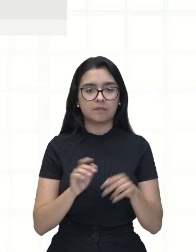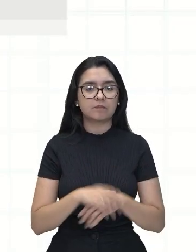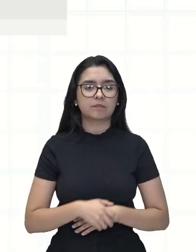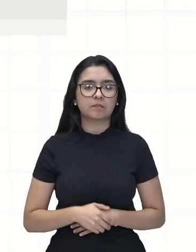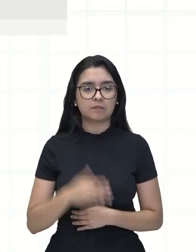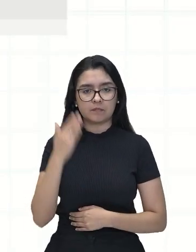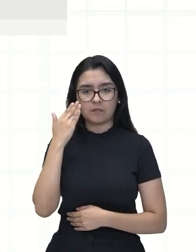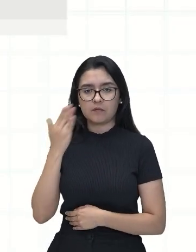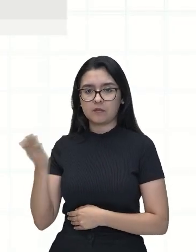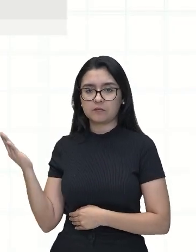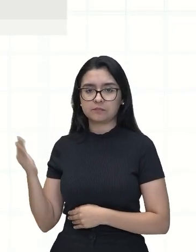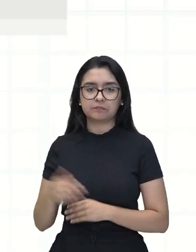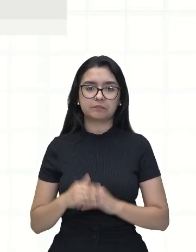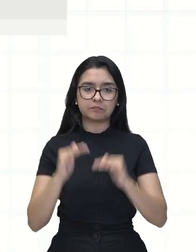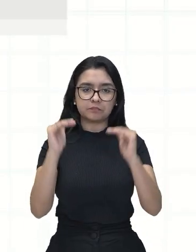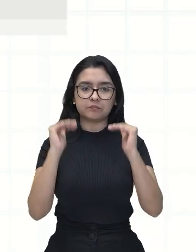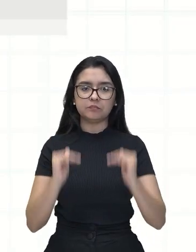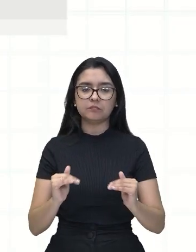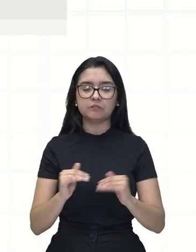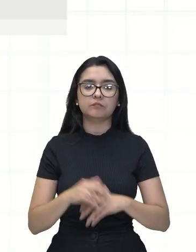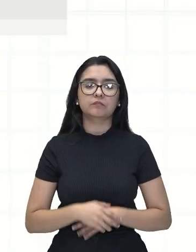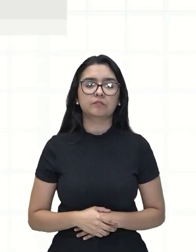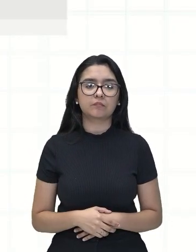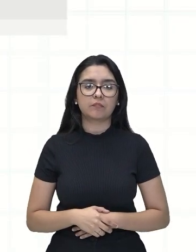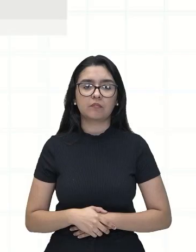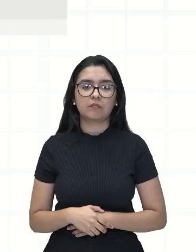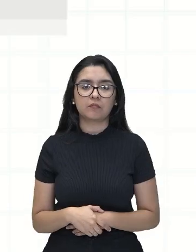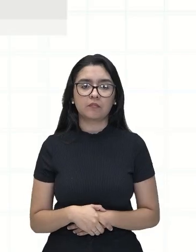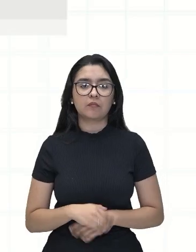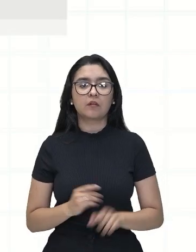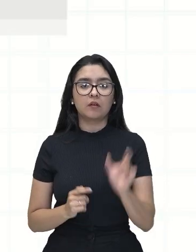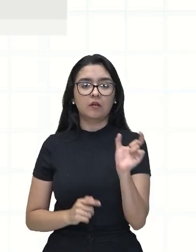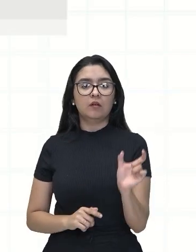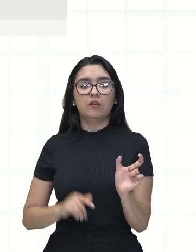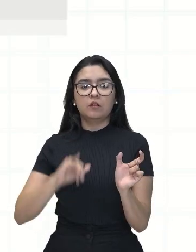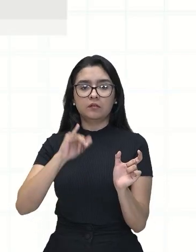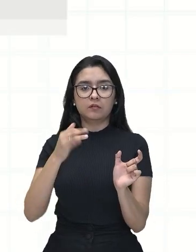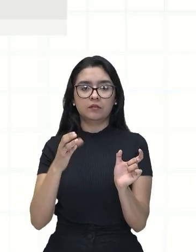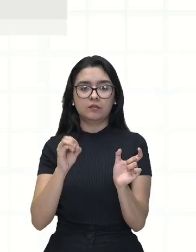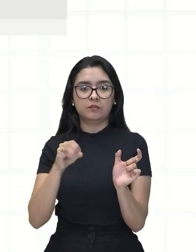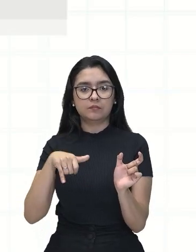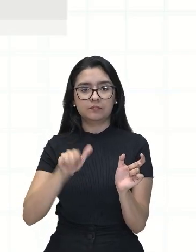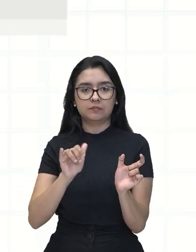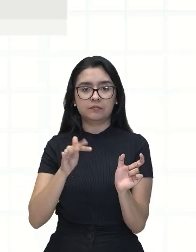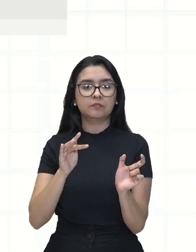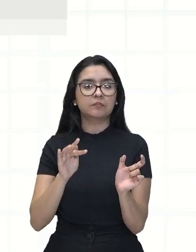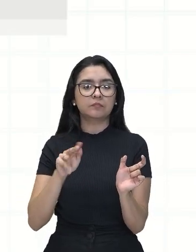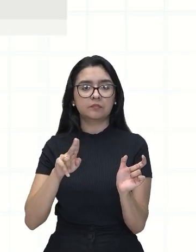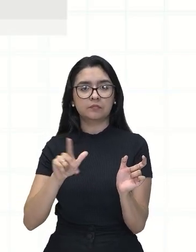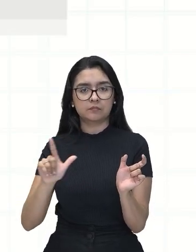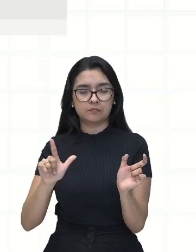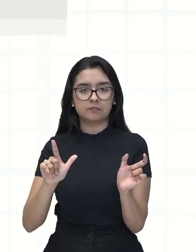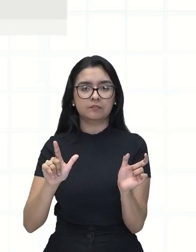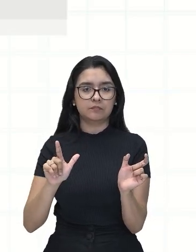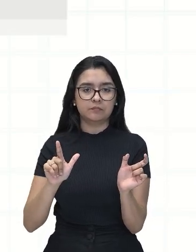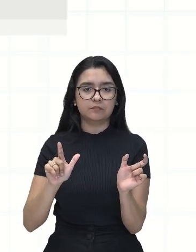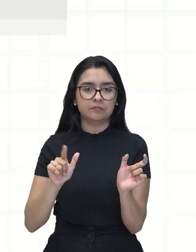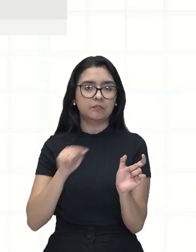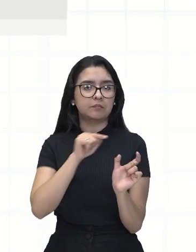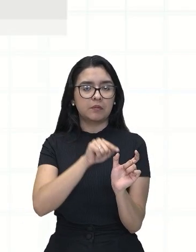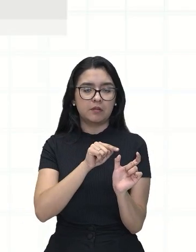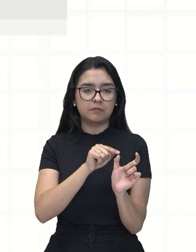breakable, vamos adiante então, olha só, joy, joyful,